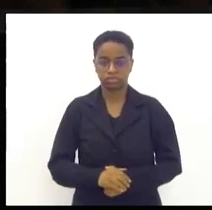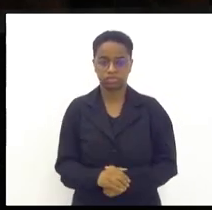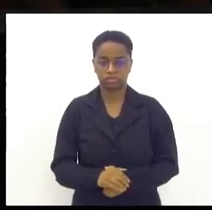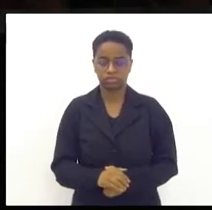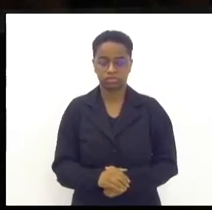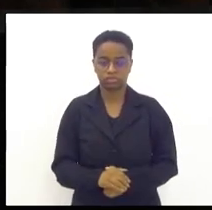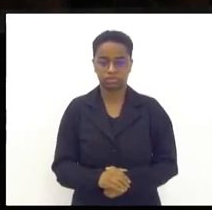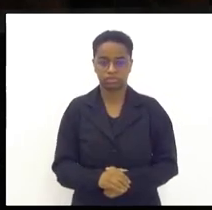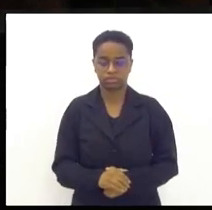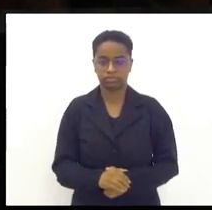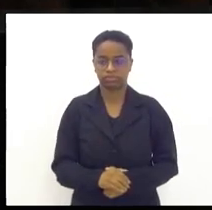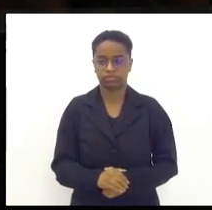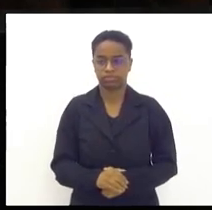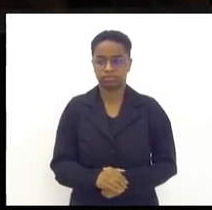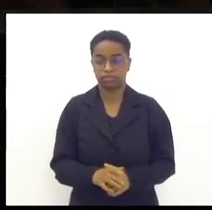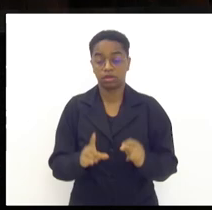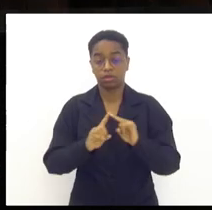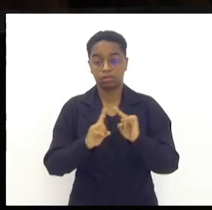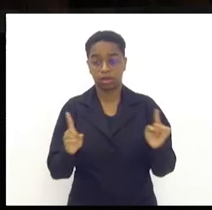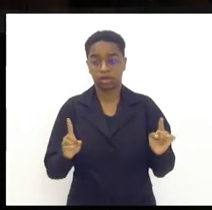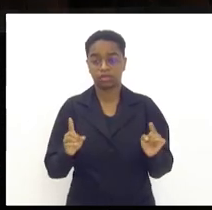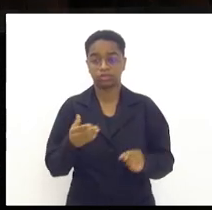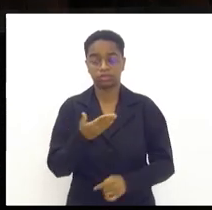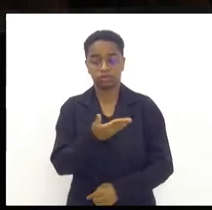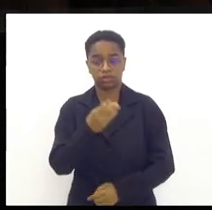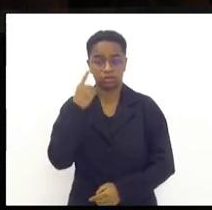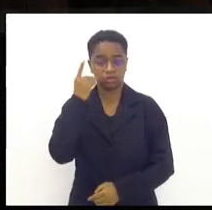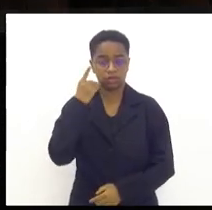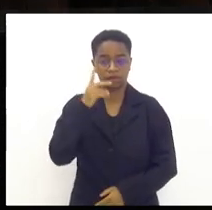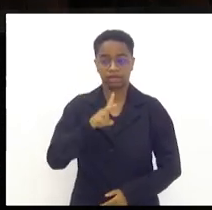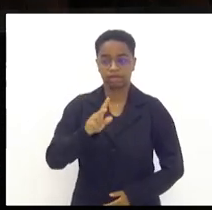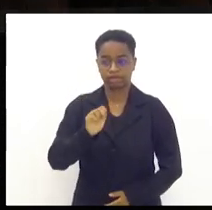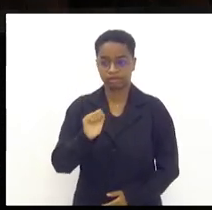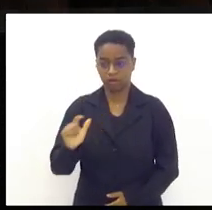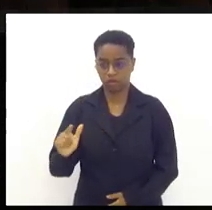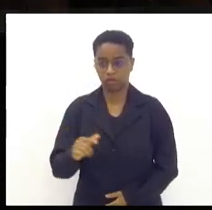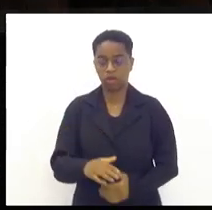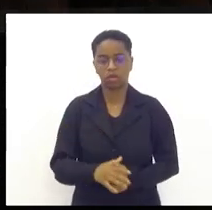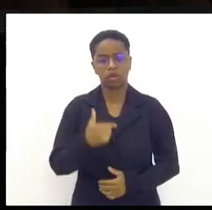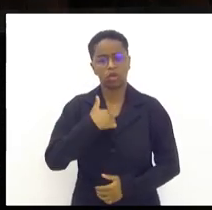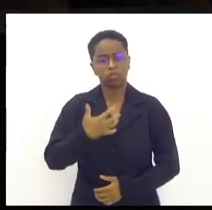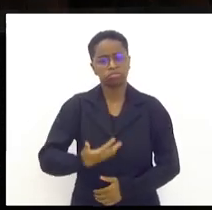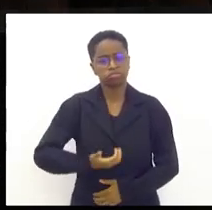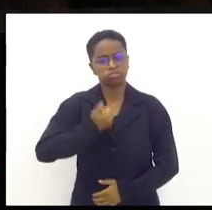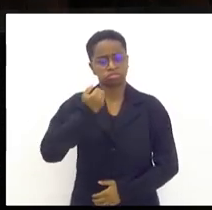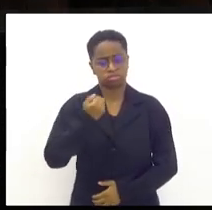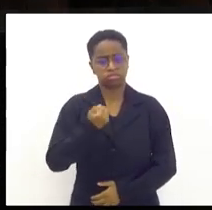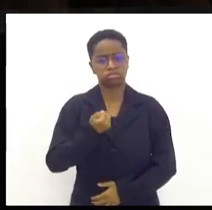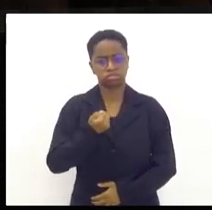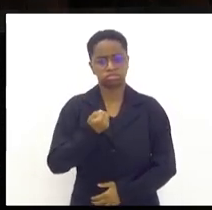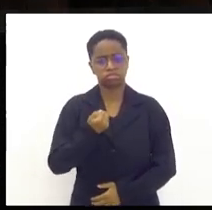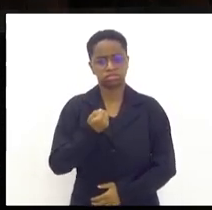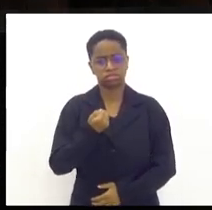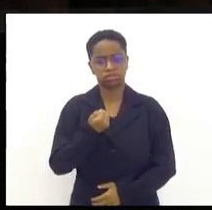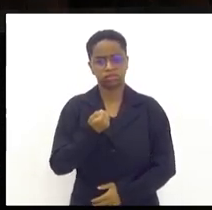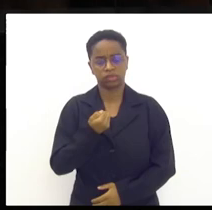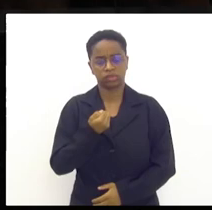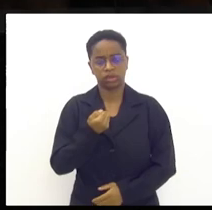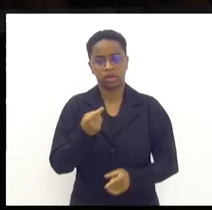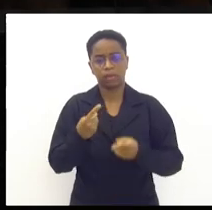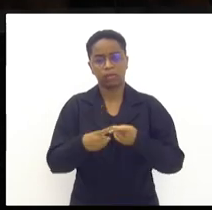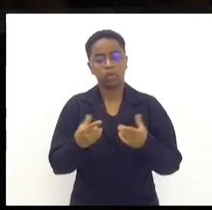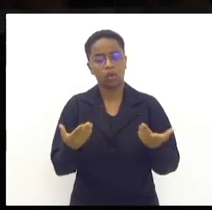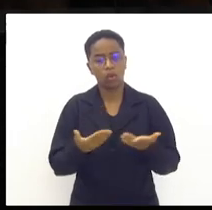aí, deputado Valdaceasa, eu tomei um susto quando